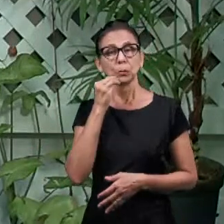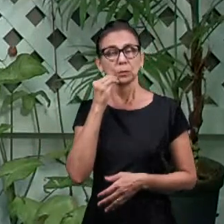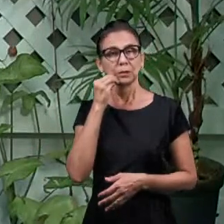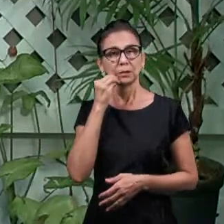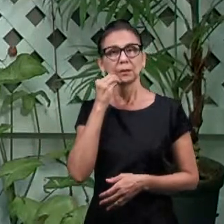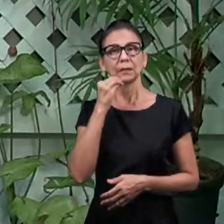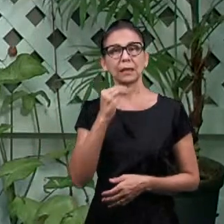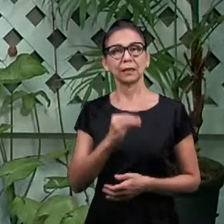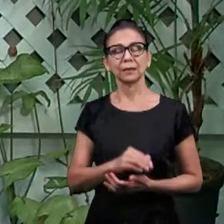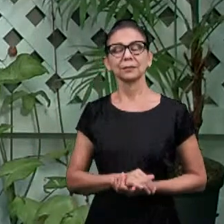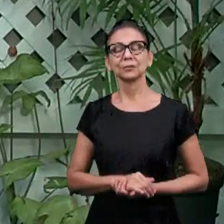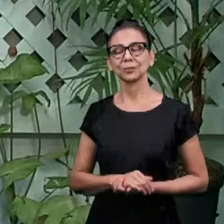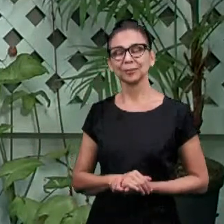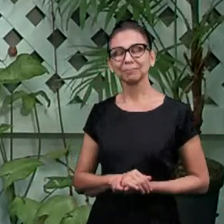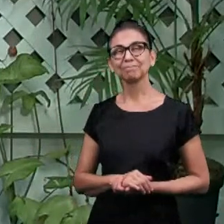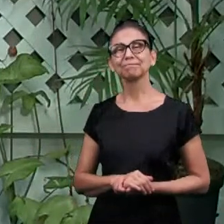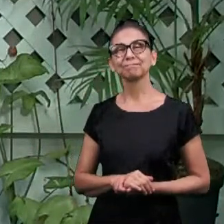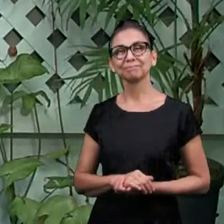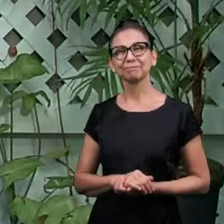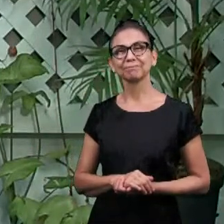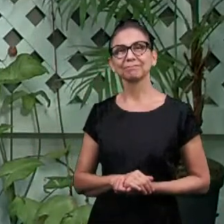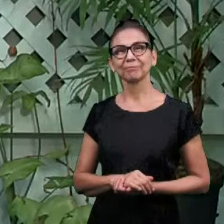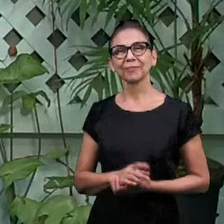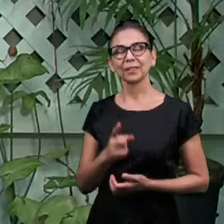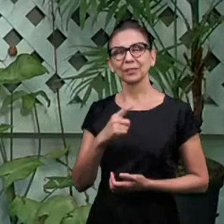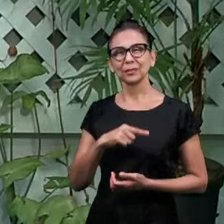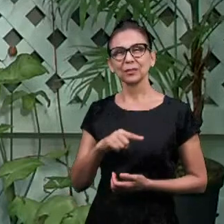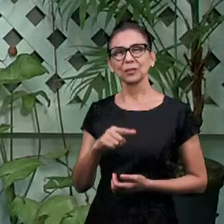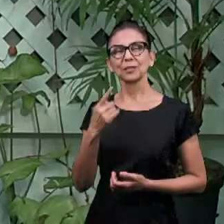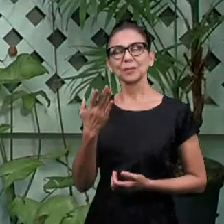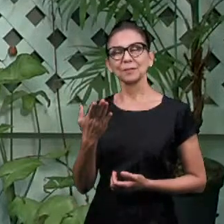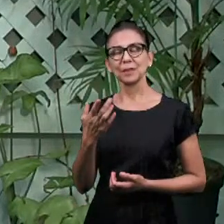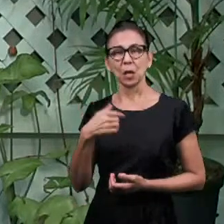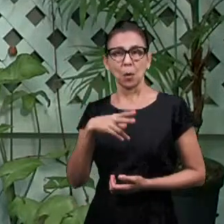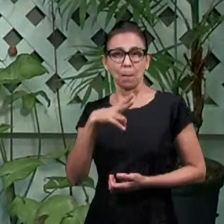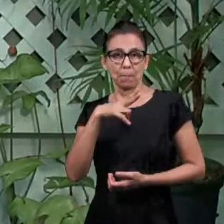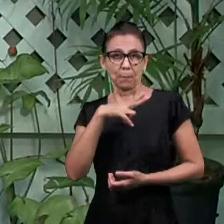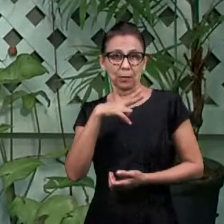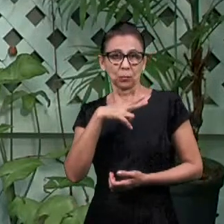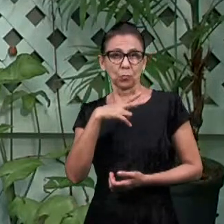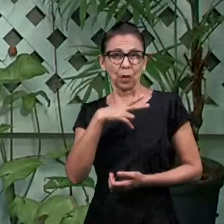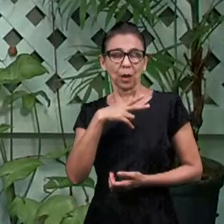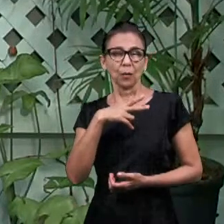do reconhecimento nosso, particularmente